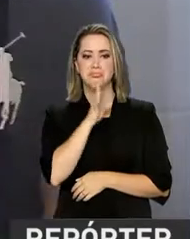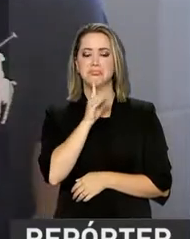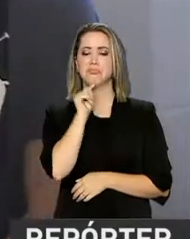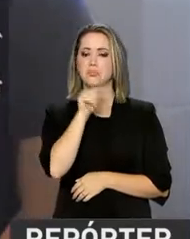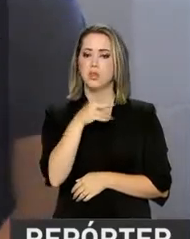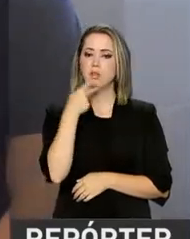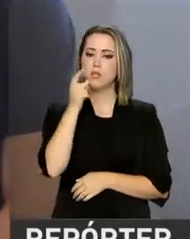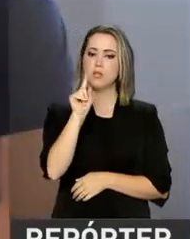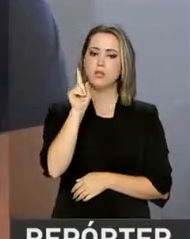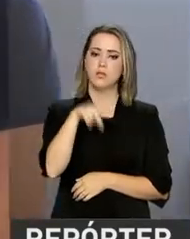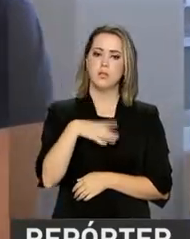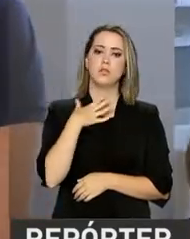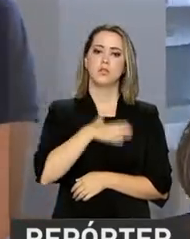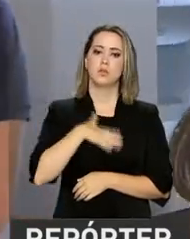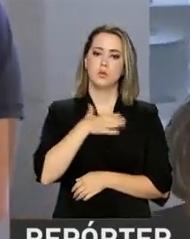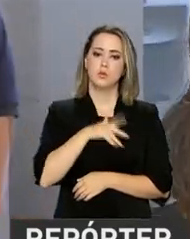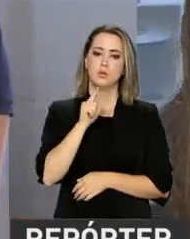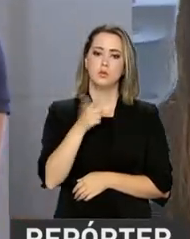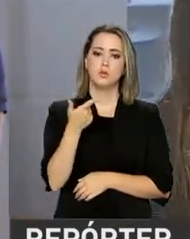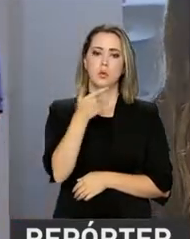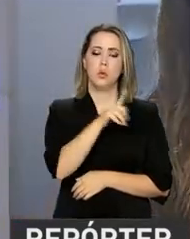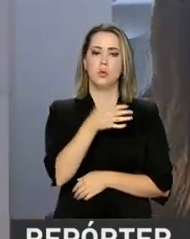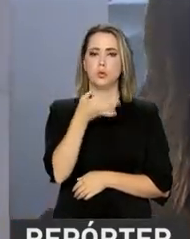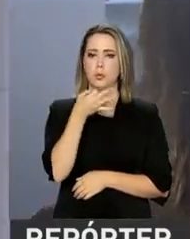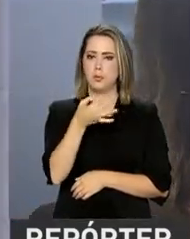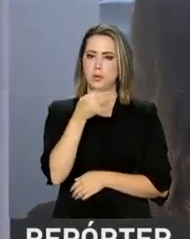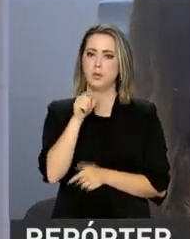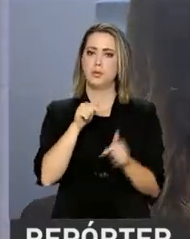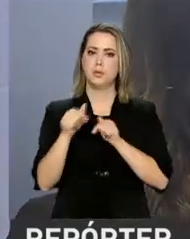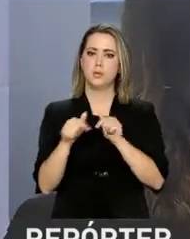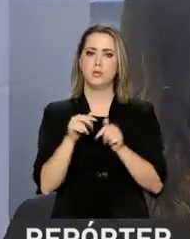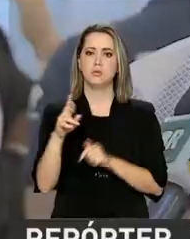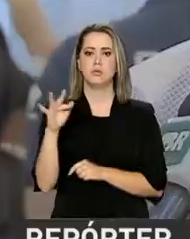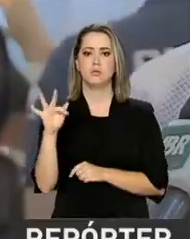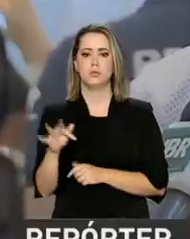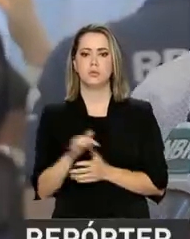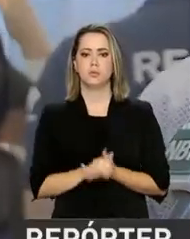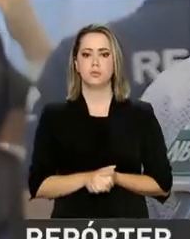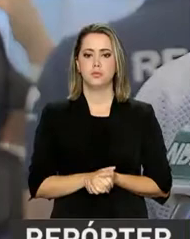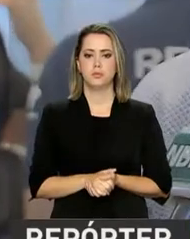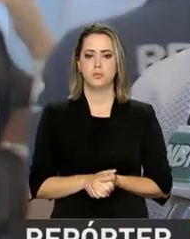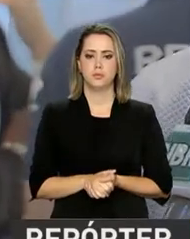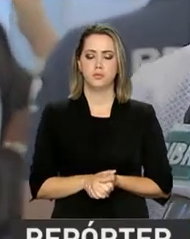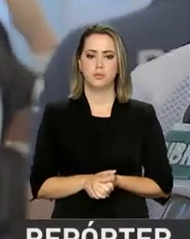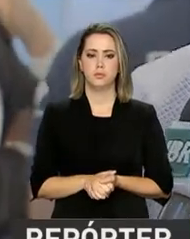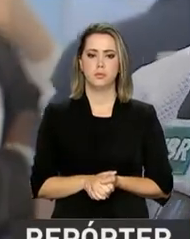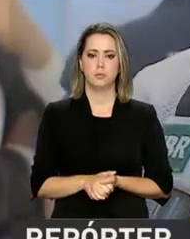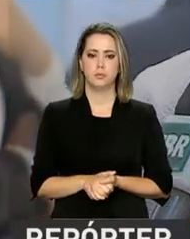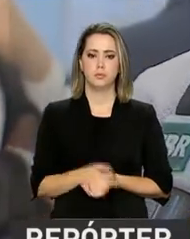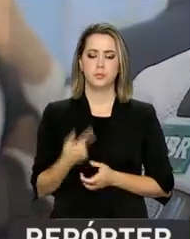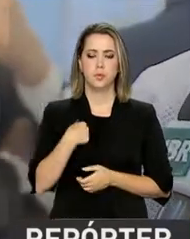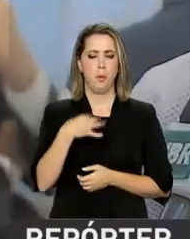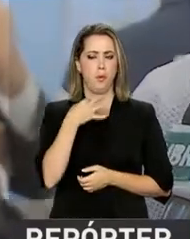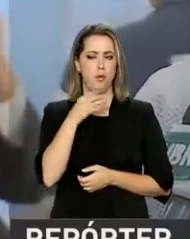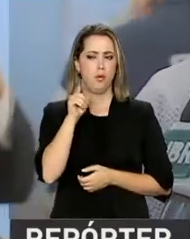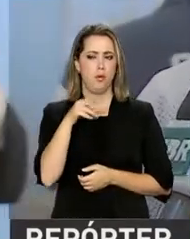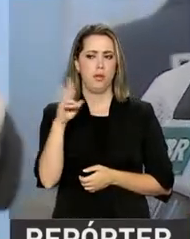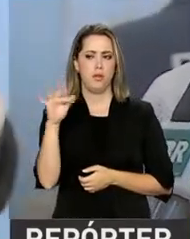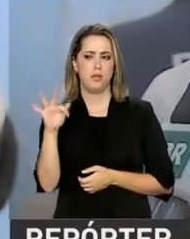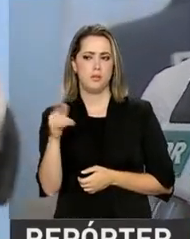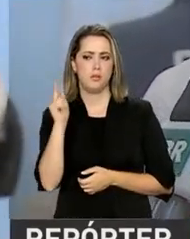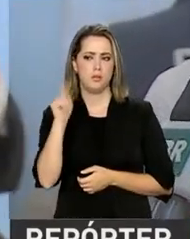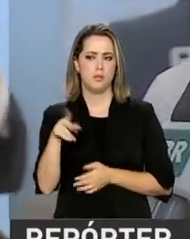e garante que saiu de lá com outra opinião sobre o trabalho da receita eu tinha muito a visão de que a receita federal era